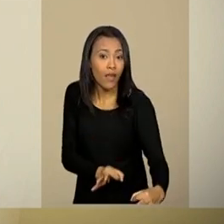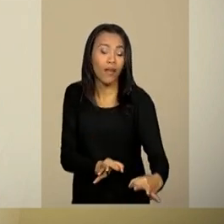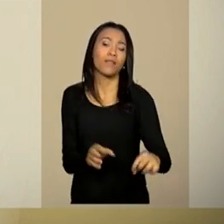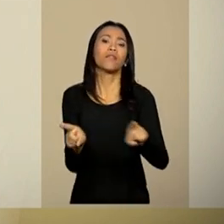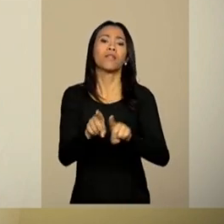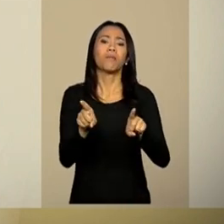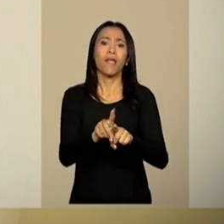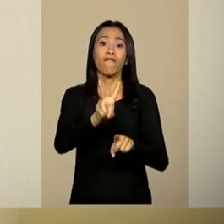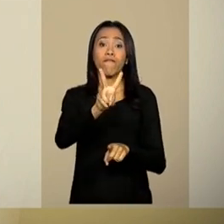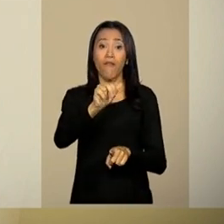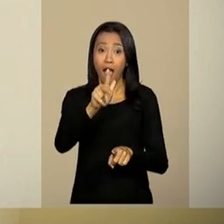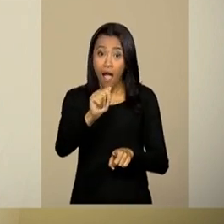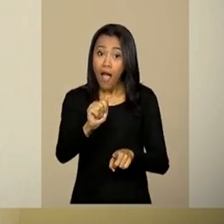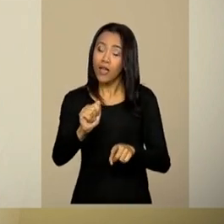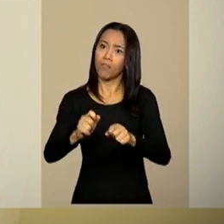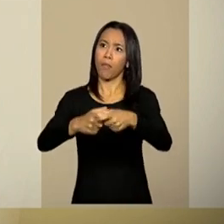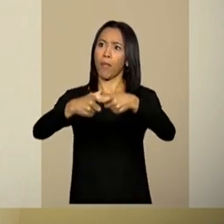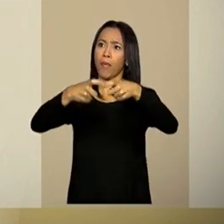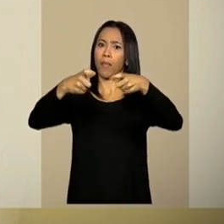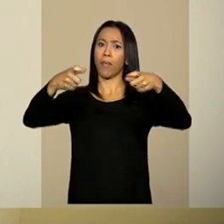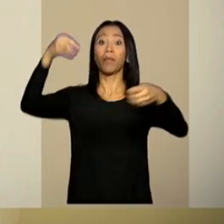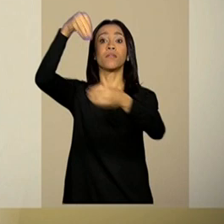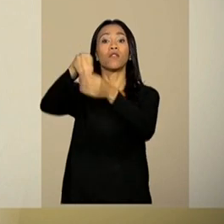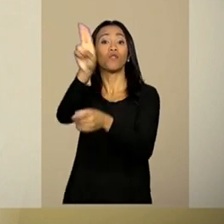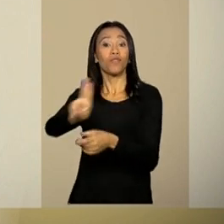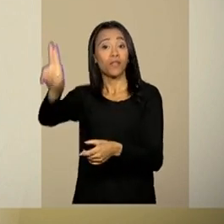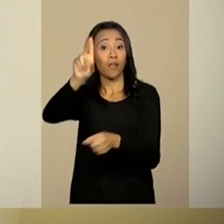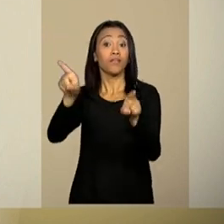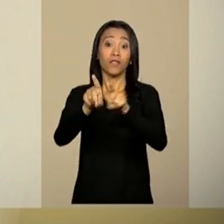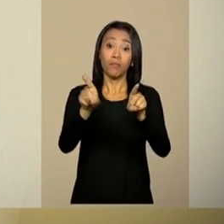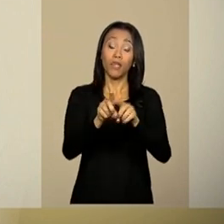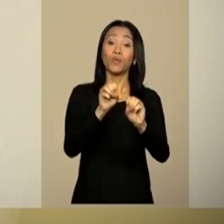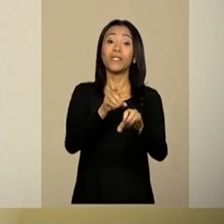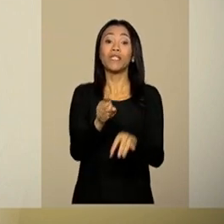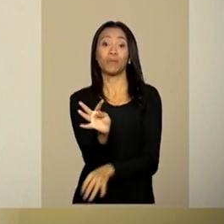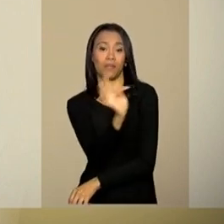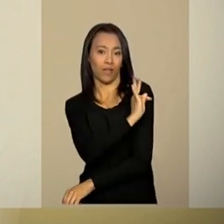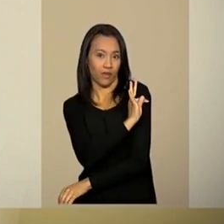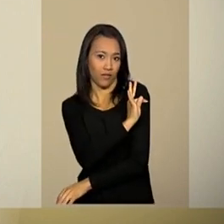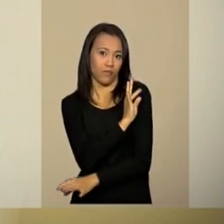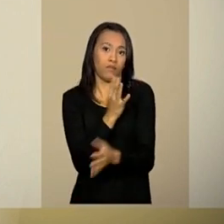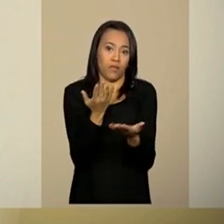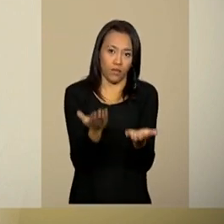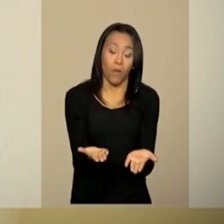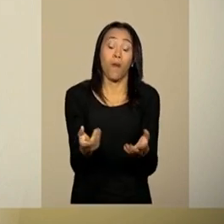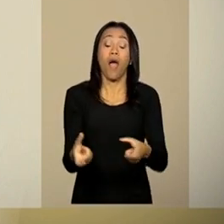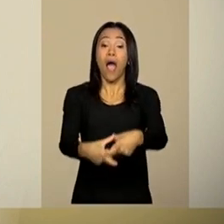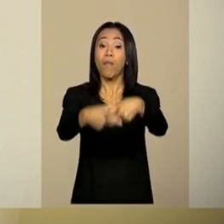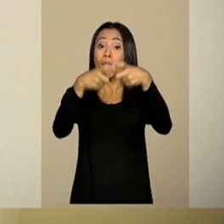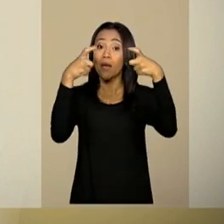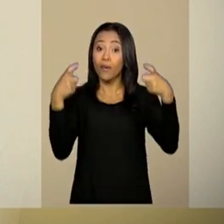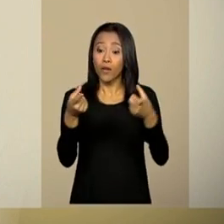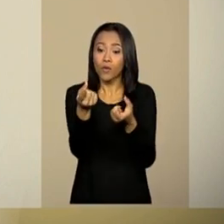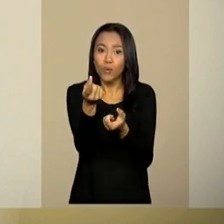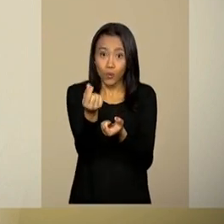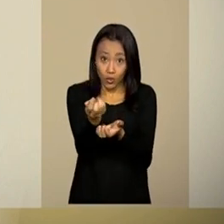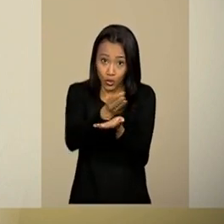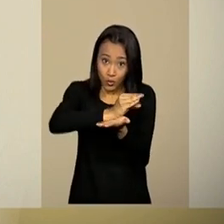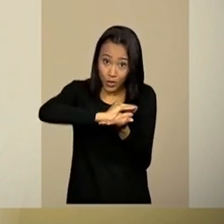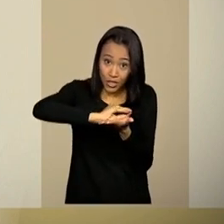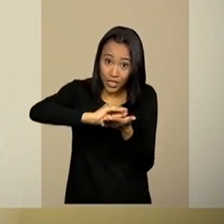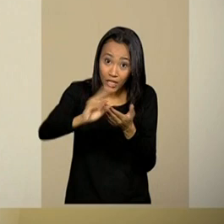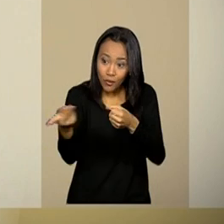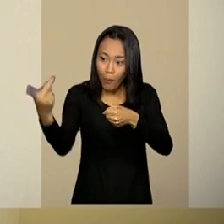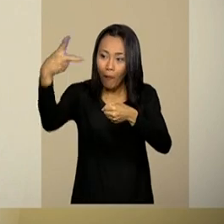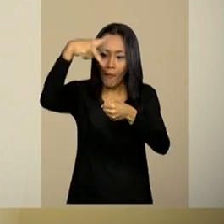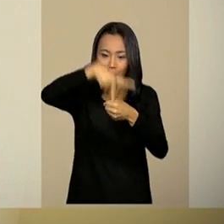aumento das vagas nas universidades e no ensino técnico e agora que a maior parte dos recursos dos Roots